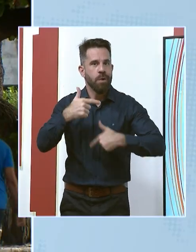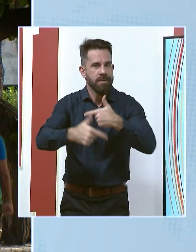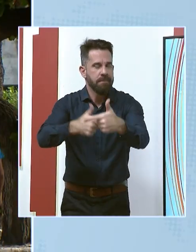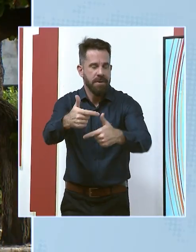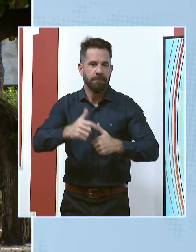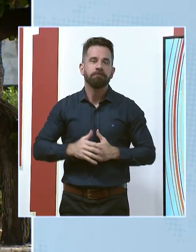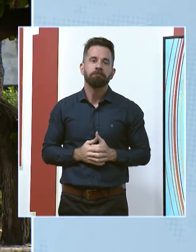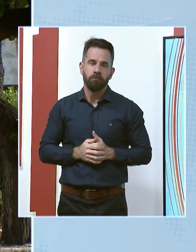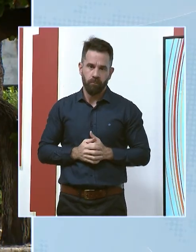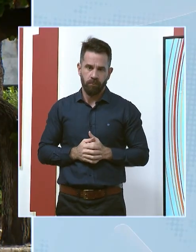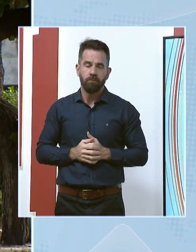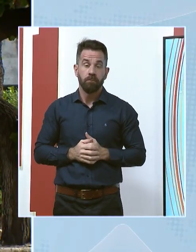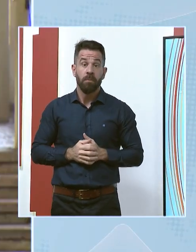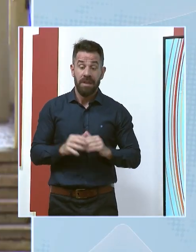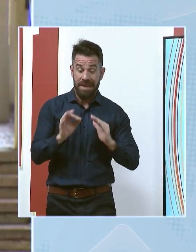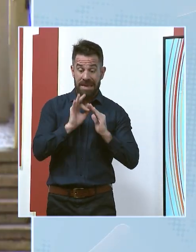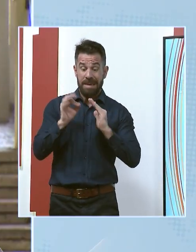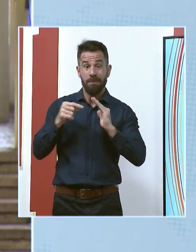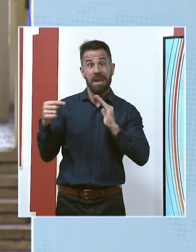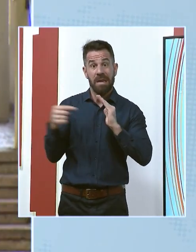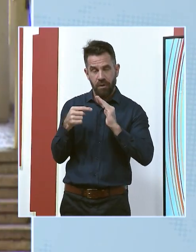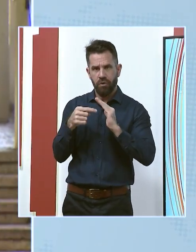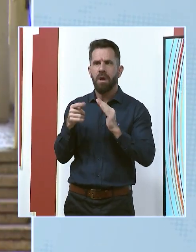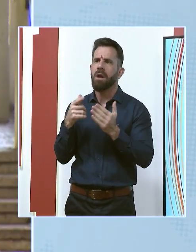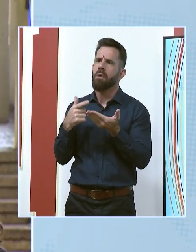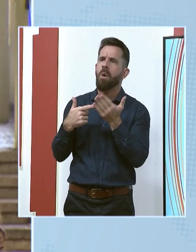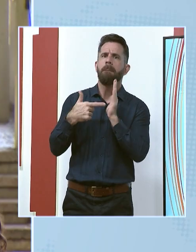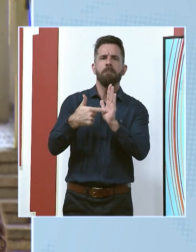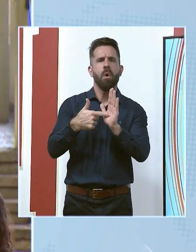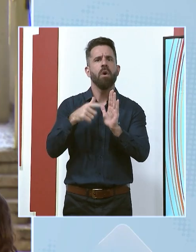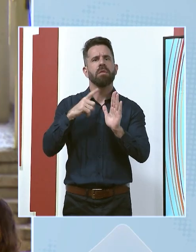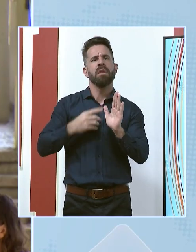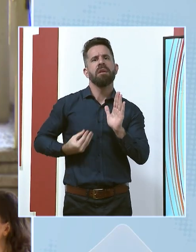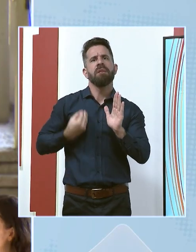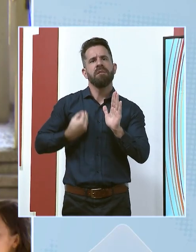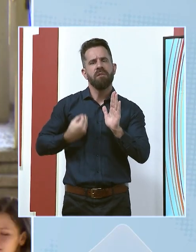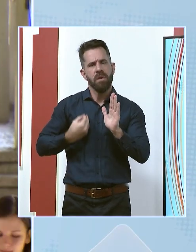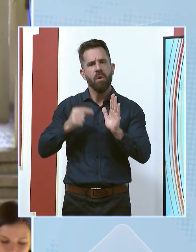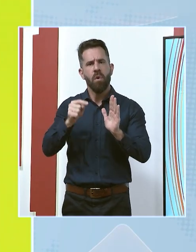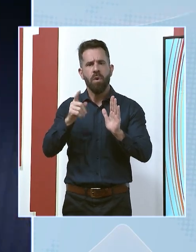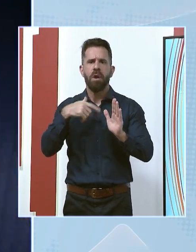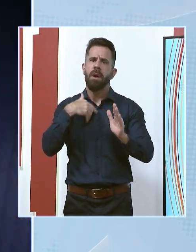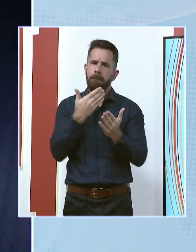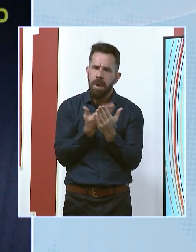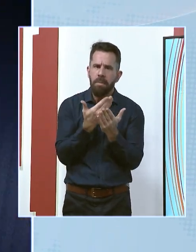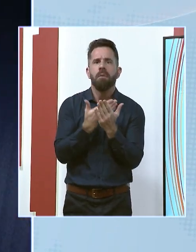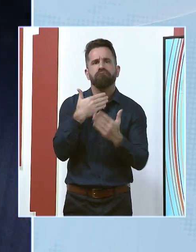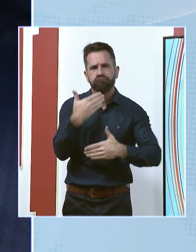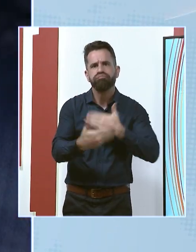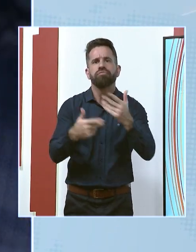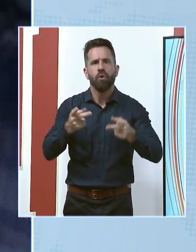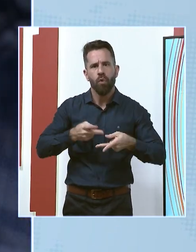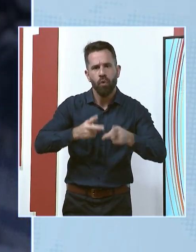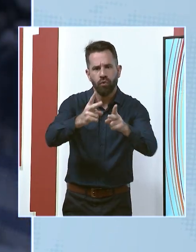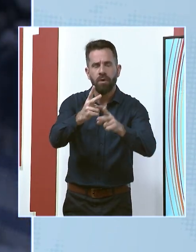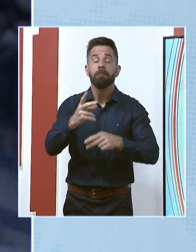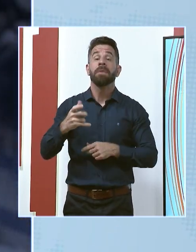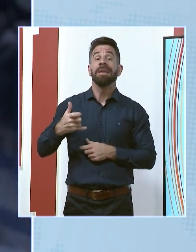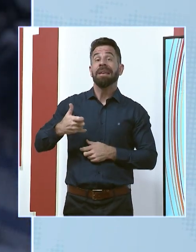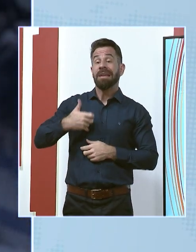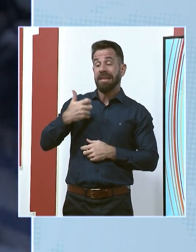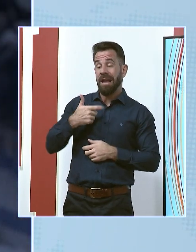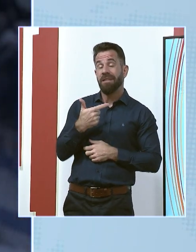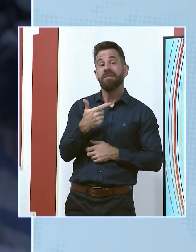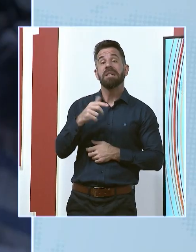que os brasileiros estão passando mais tempo na escola e chegando mais longe nos estudos. O percentual de pessoas com 25 anos